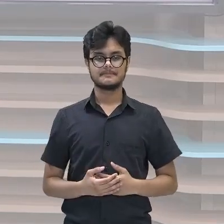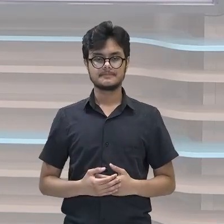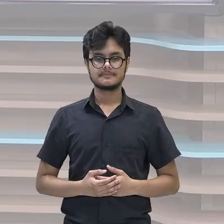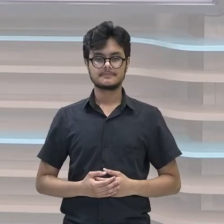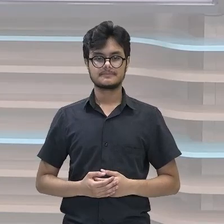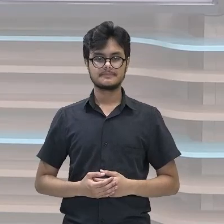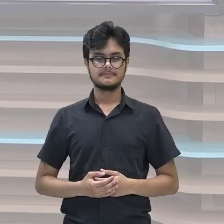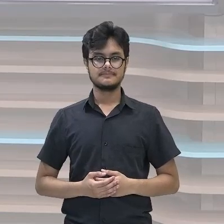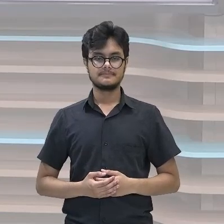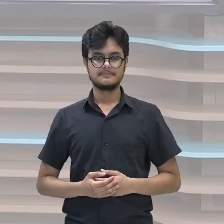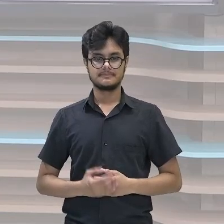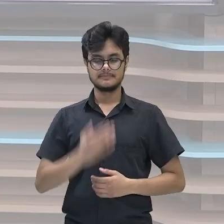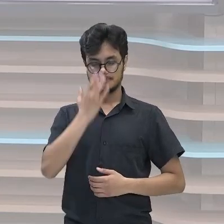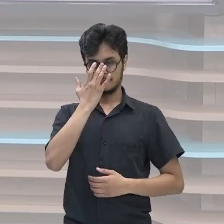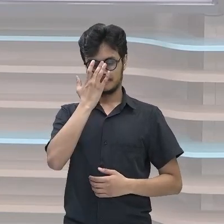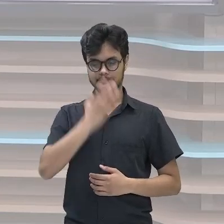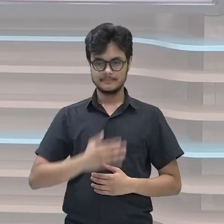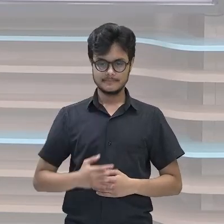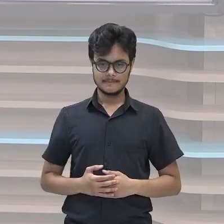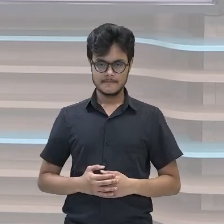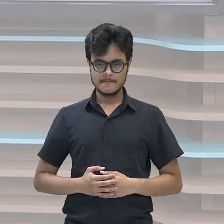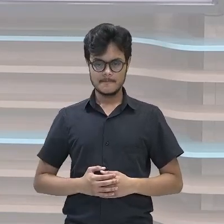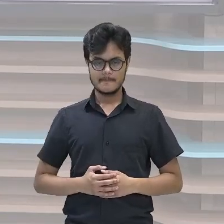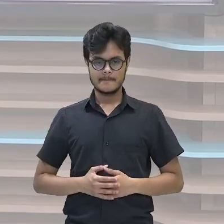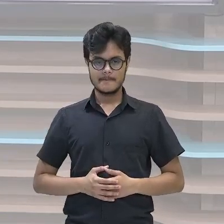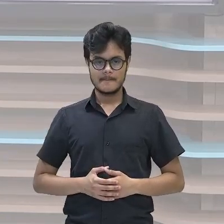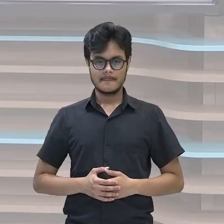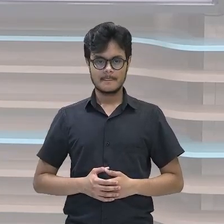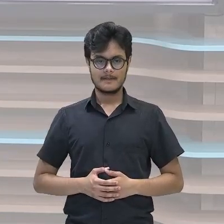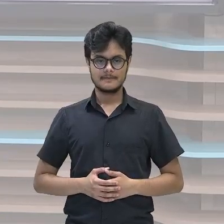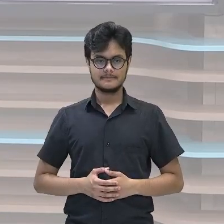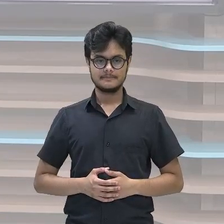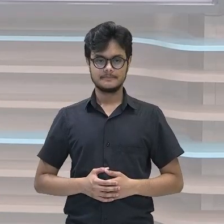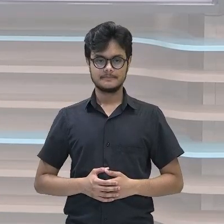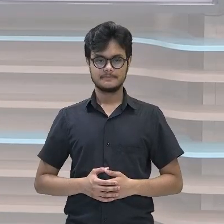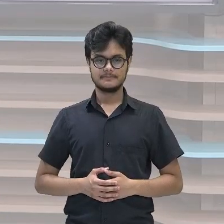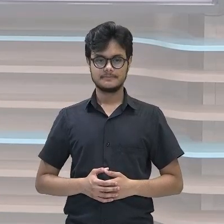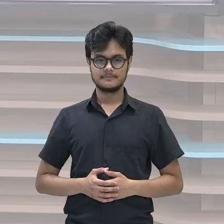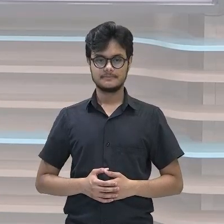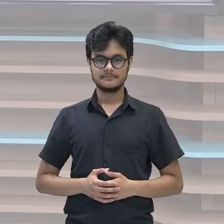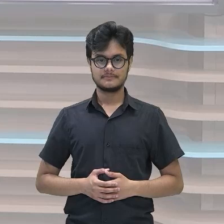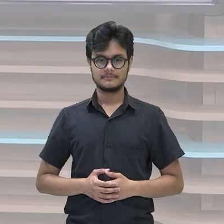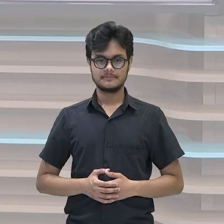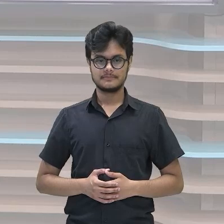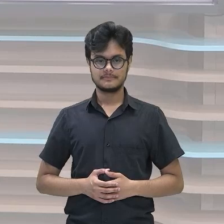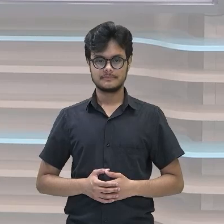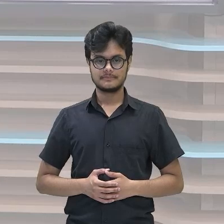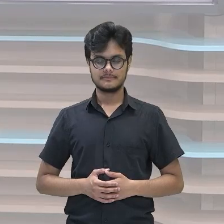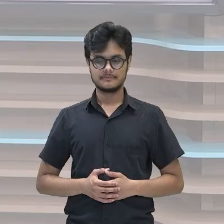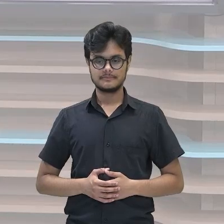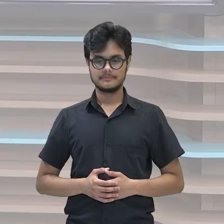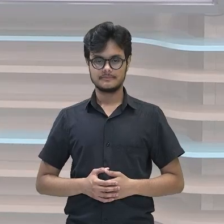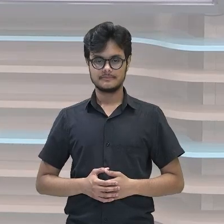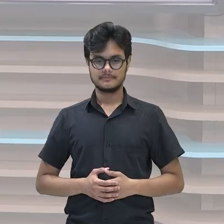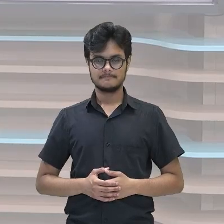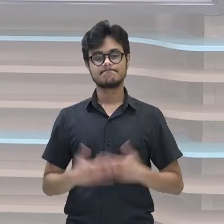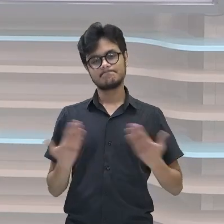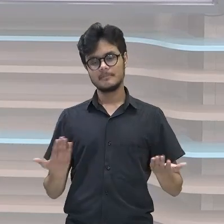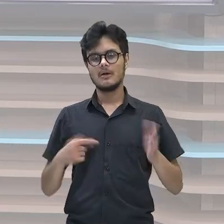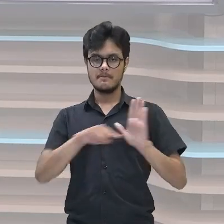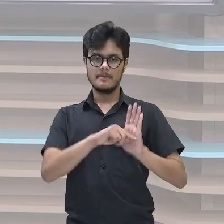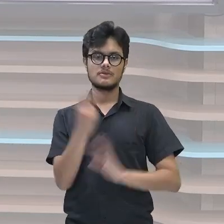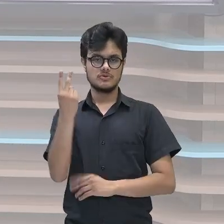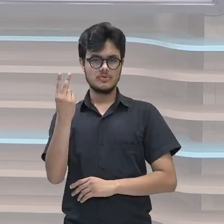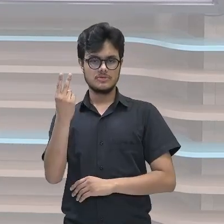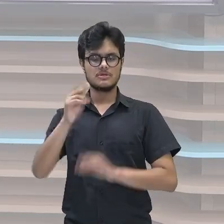feito aí x do a menos o x do b, ia dar 1 menos 3, que o resultado seria menos 2, tirando do módulo ia